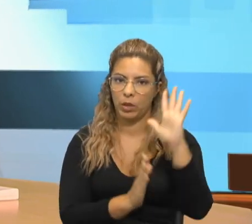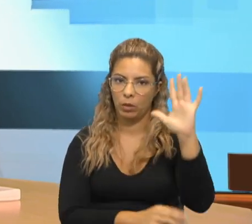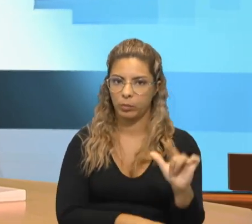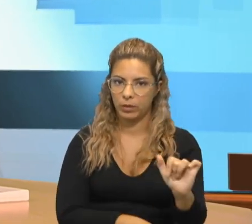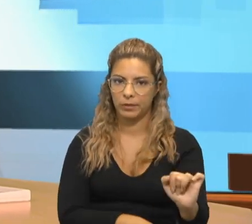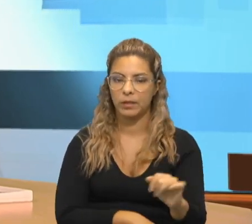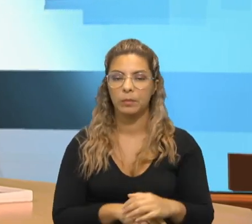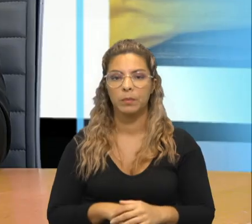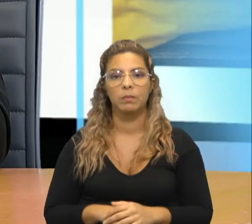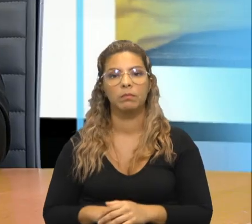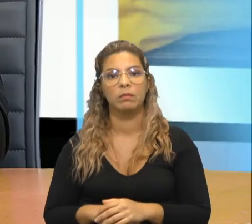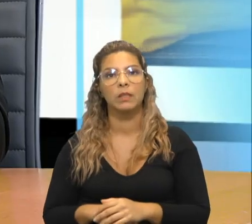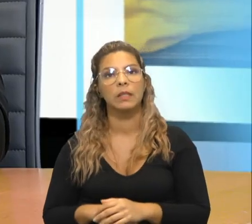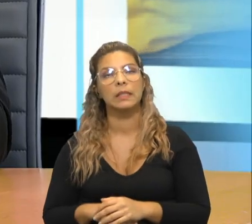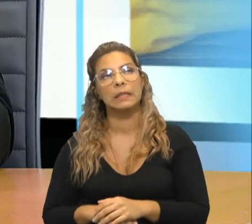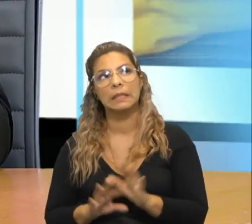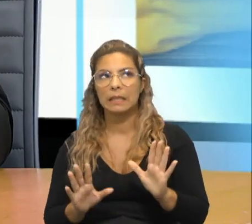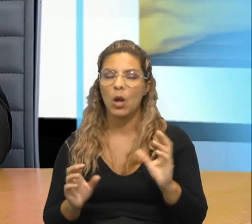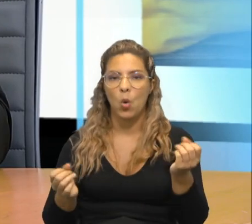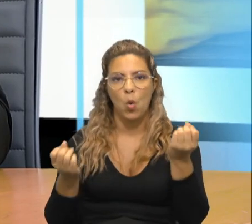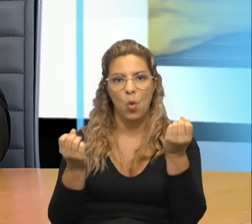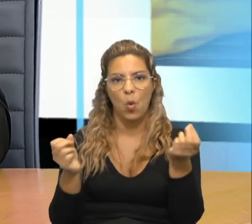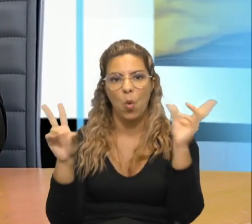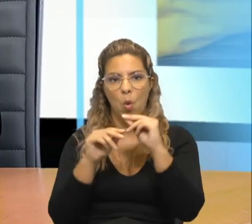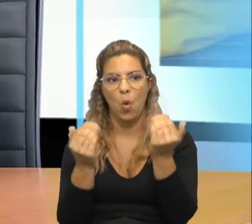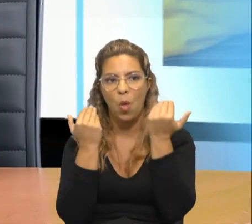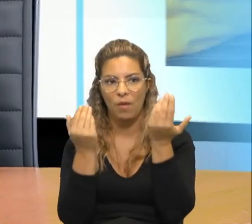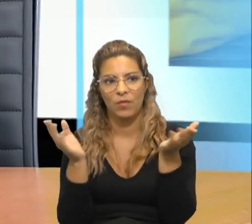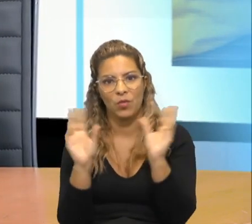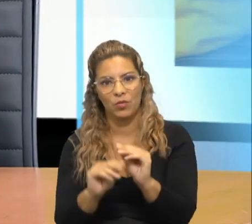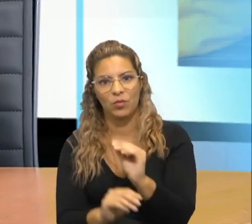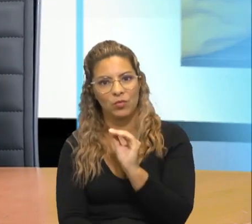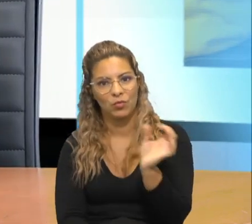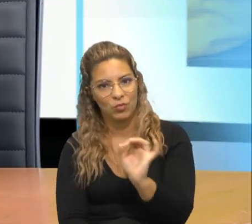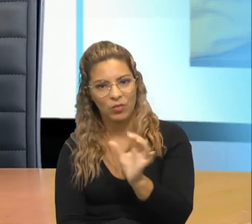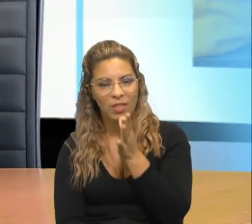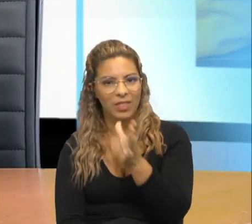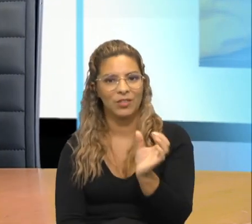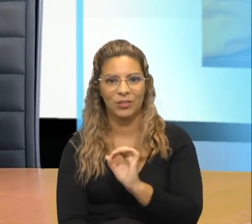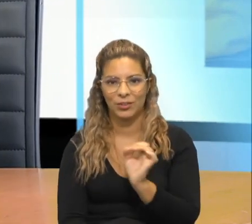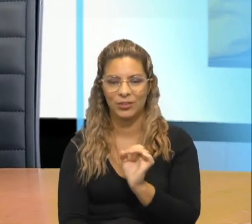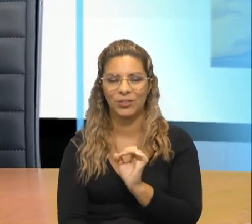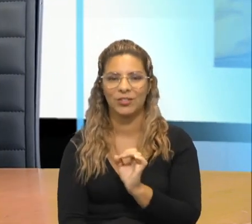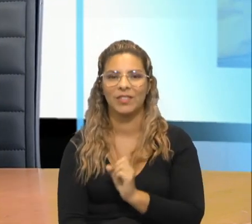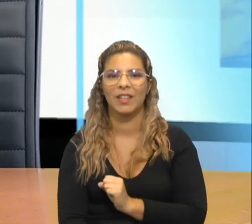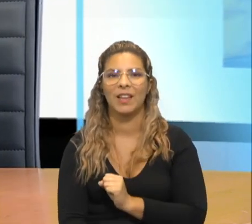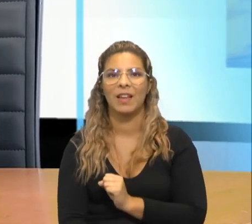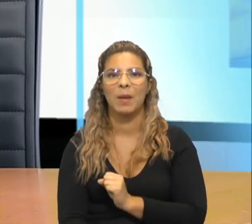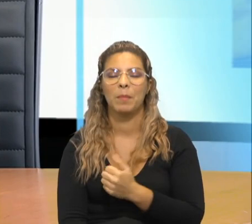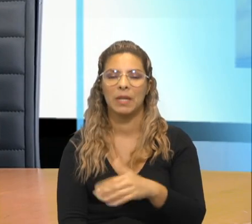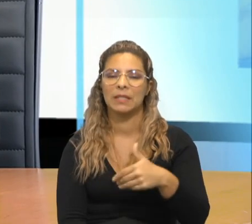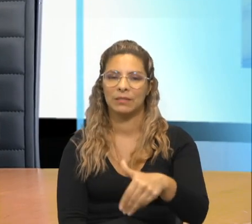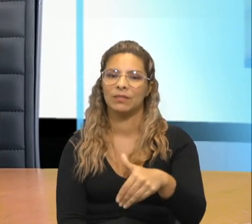Paulo. Vamos dizer assim, Paulo, que ainda não é novidade, porque não foi anunciado. Mas acredito que sim, há